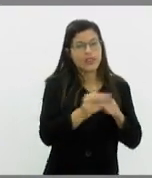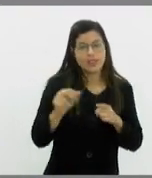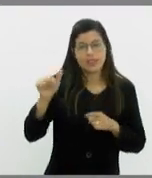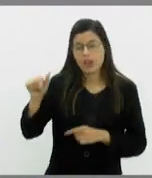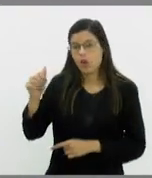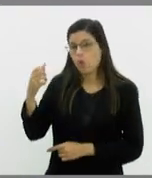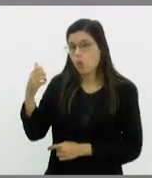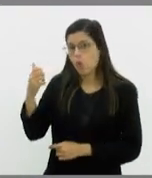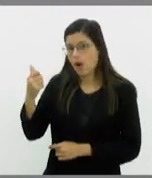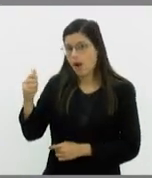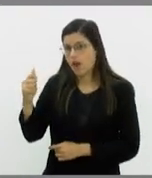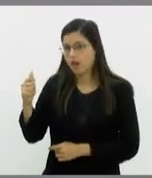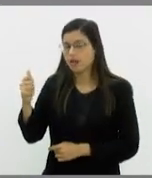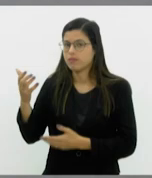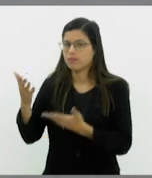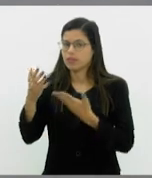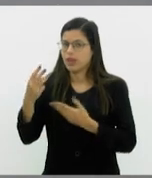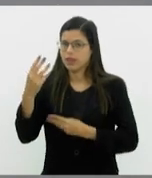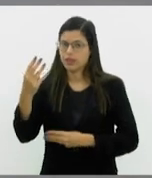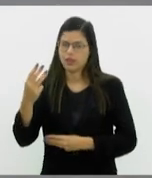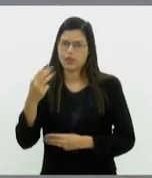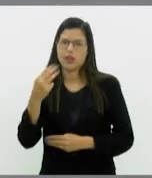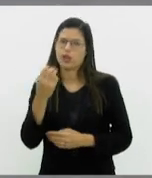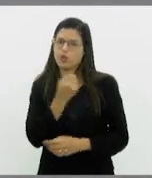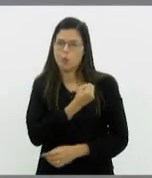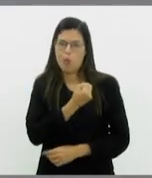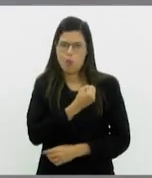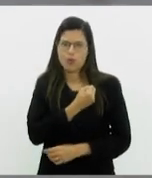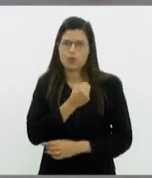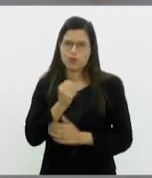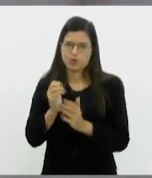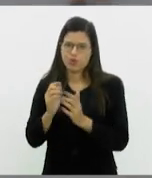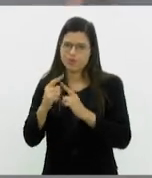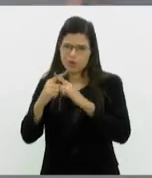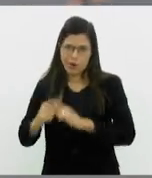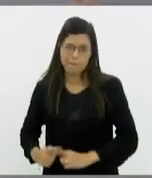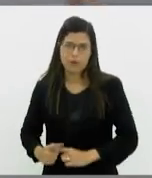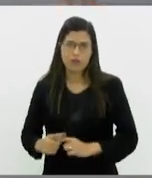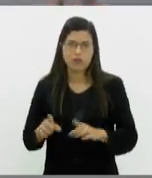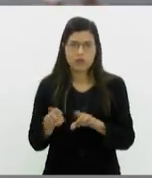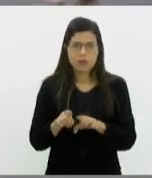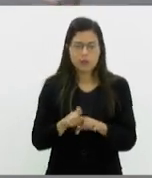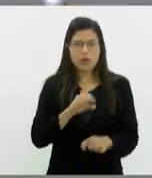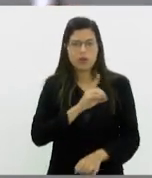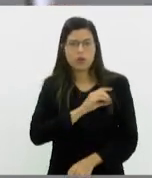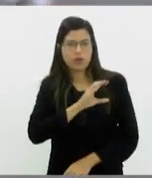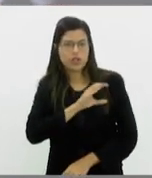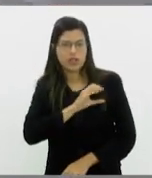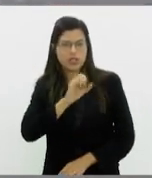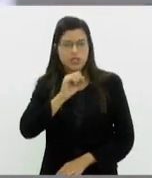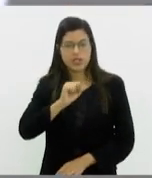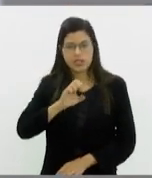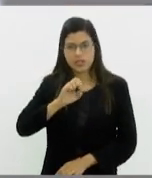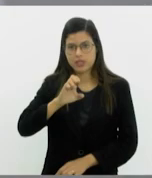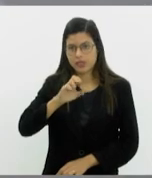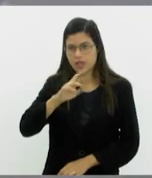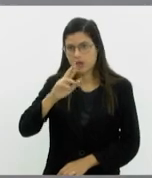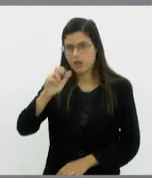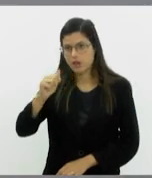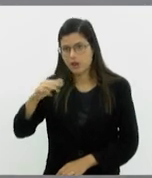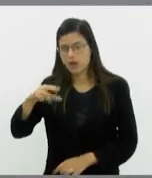quer conquistar os 3 primeiros pontos no campeonato, né? Ainda complementam a rodada Duque de Caxias e Serrano, Petrópolis e